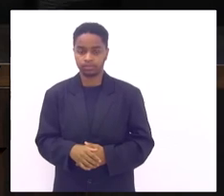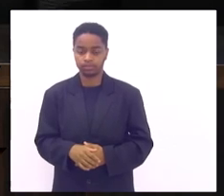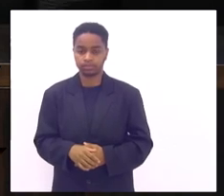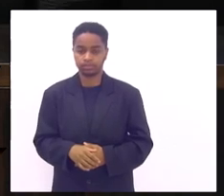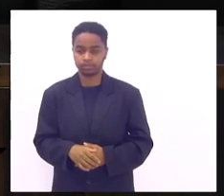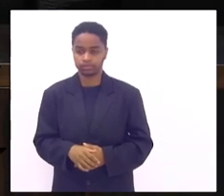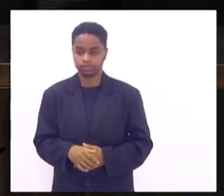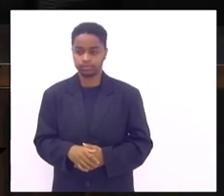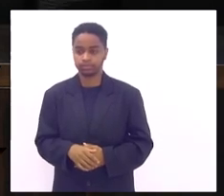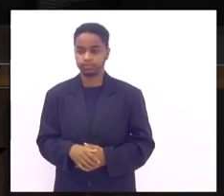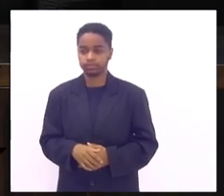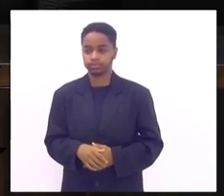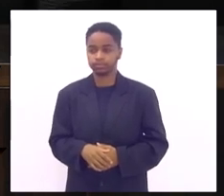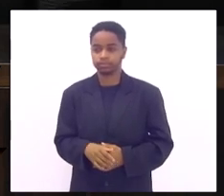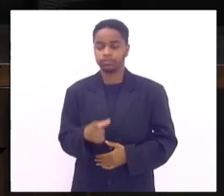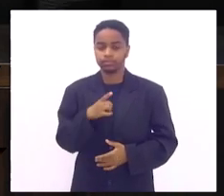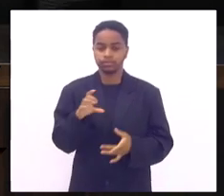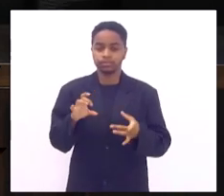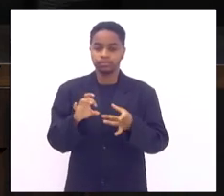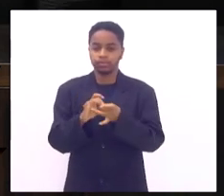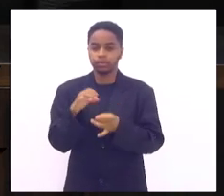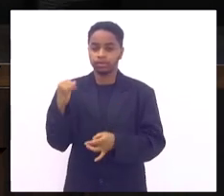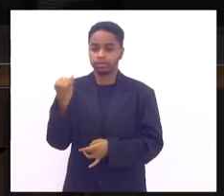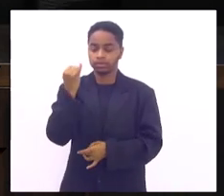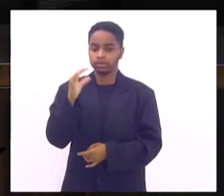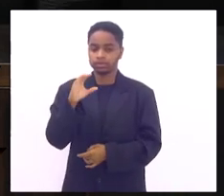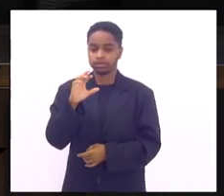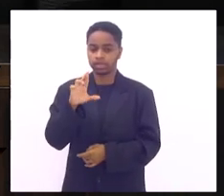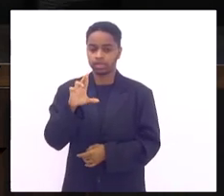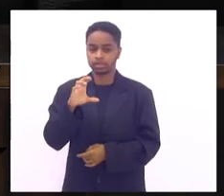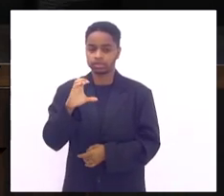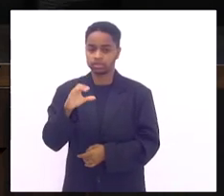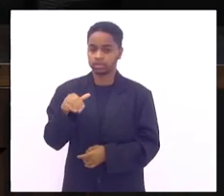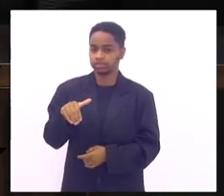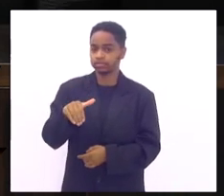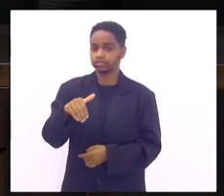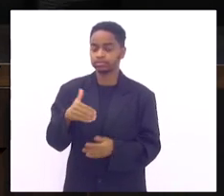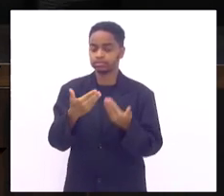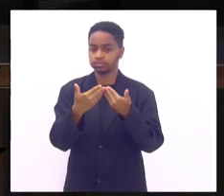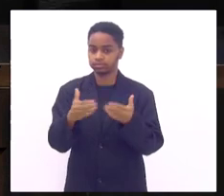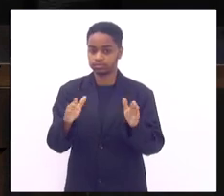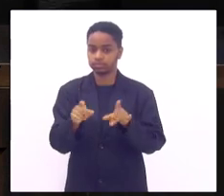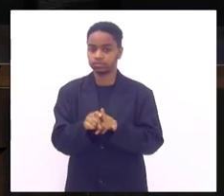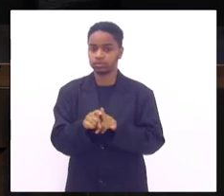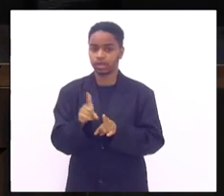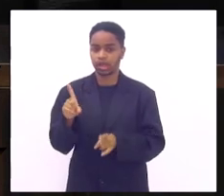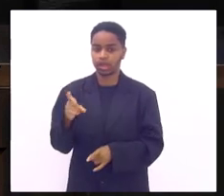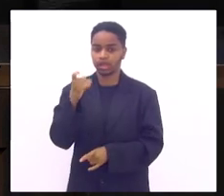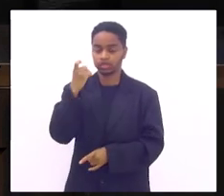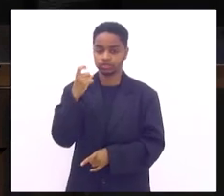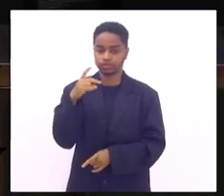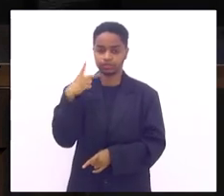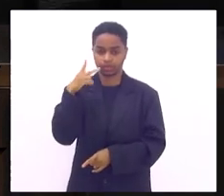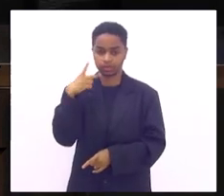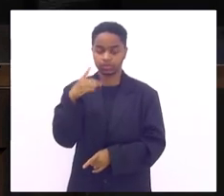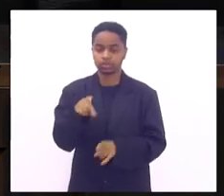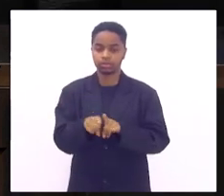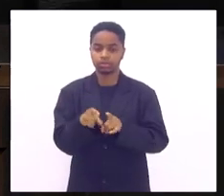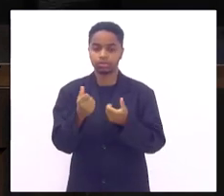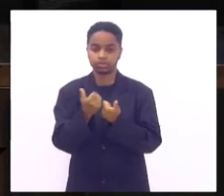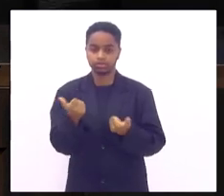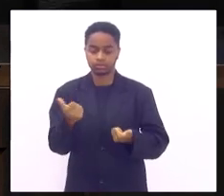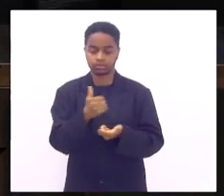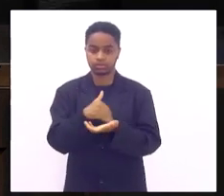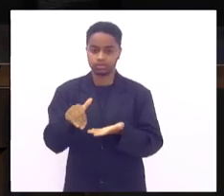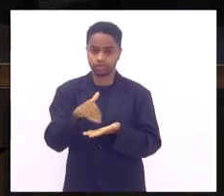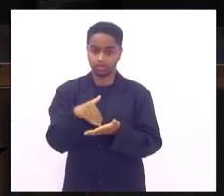importante parceria aí com o CRC, que vai ser lançada em breve. Charbel também é ex-vereador e subsecretário de turismo do nosso